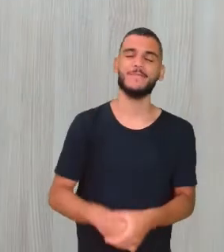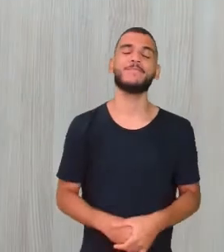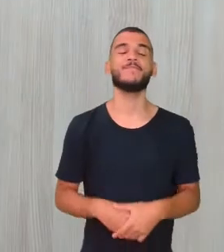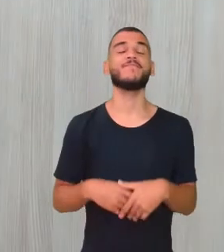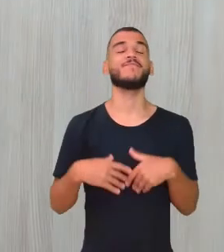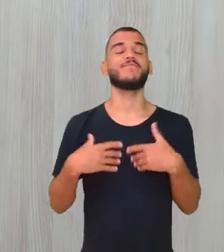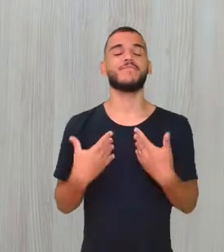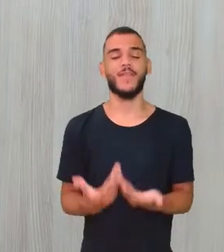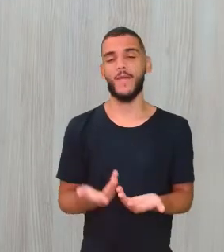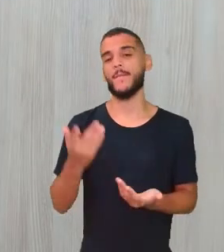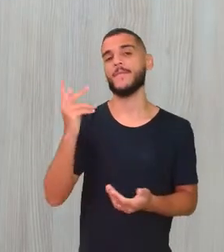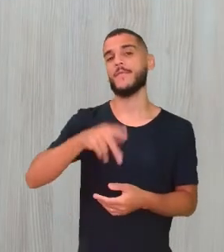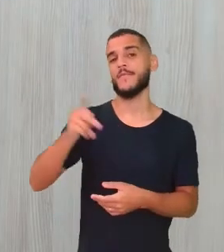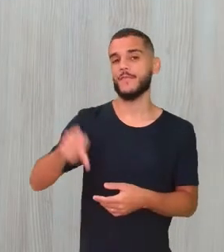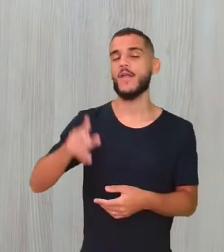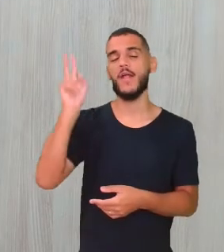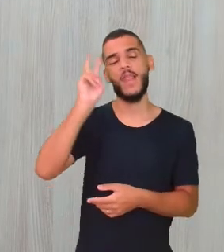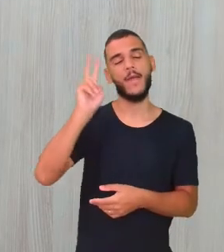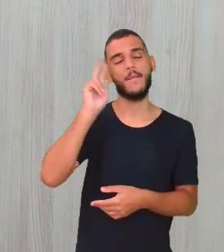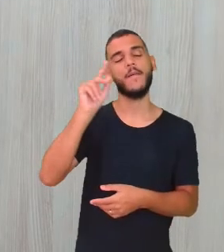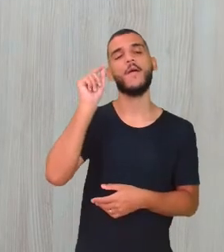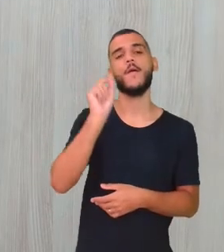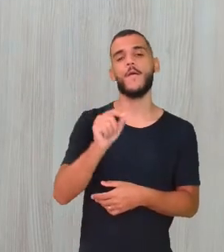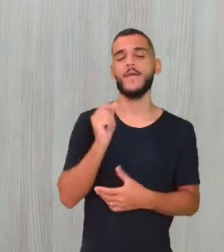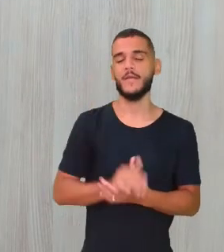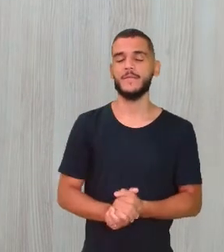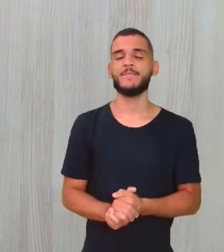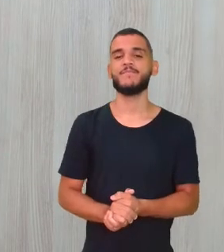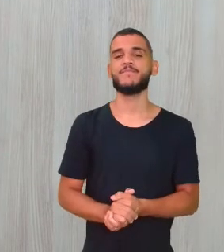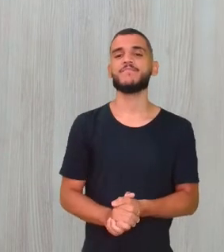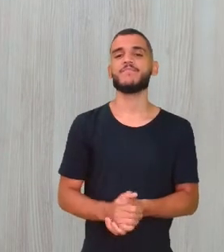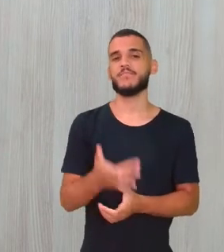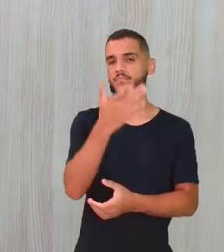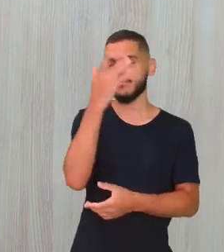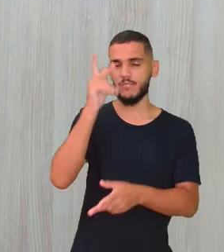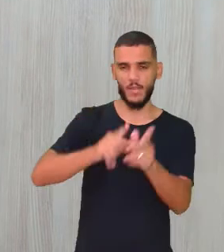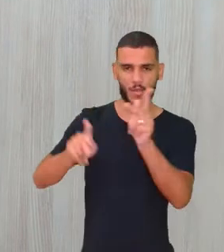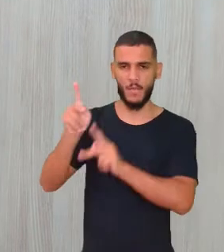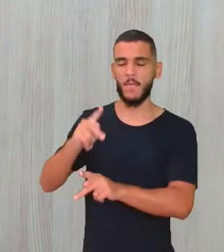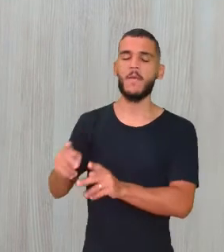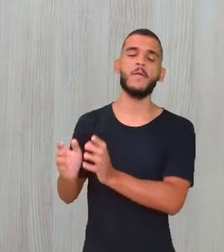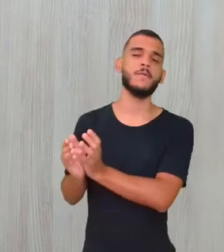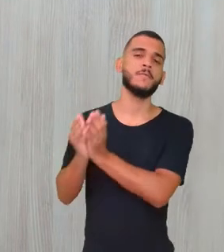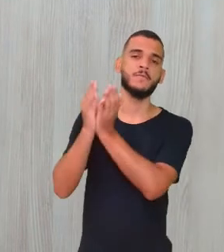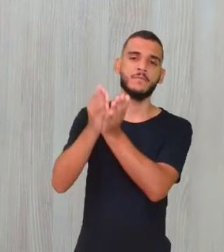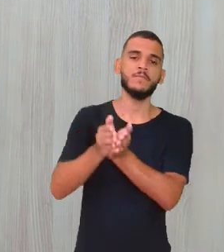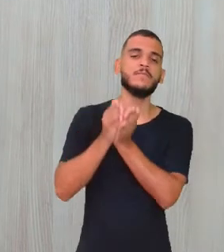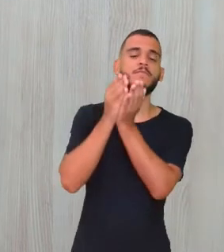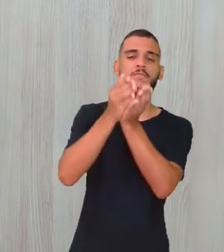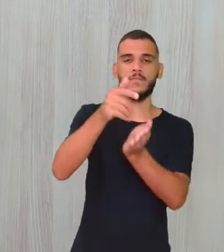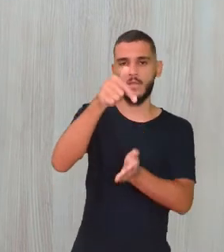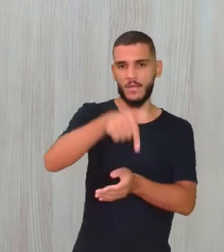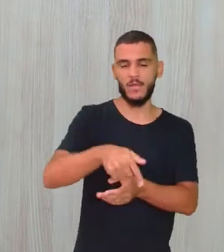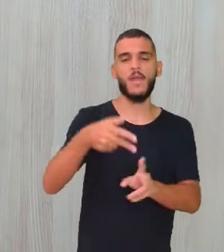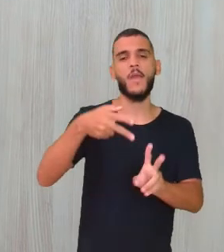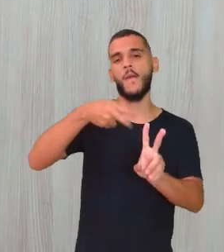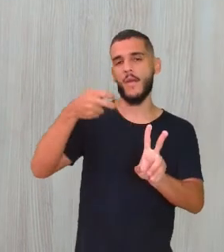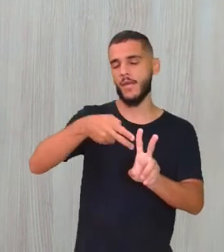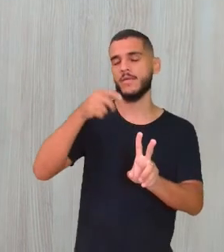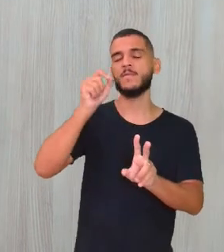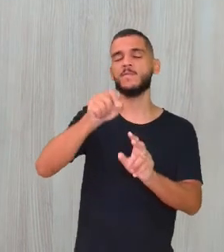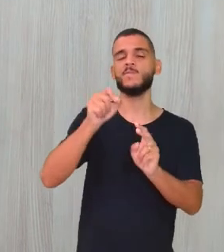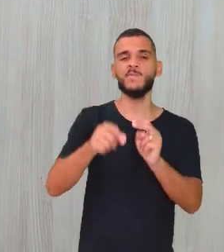Professora Adriana, lembrando que quando os portugueses chegam aqui, os povos originários, né? Sim.